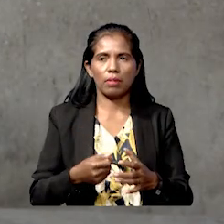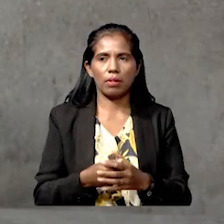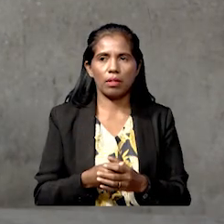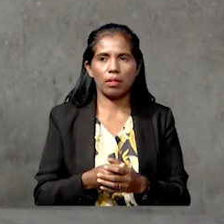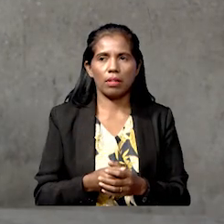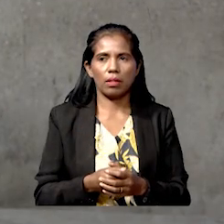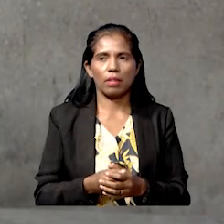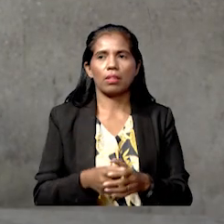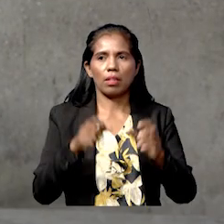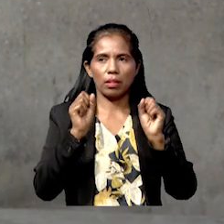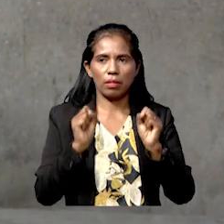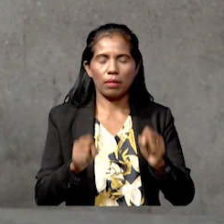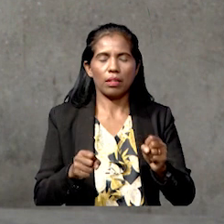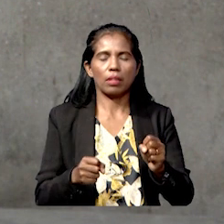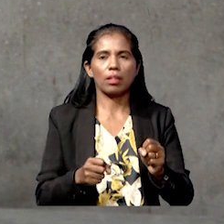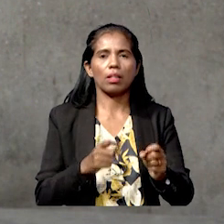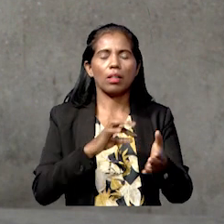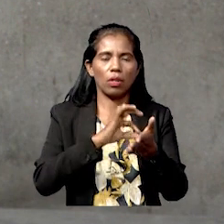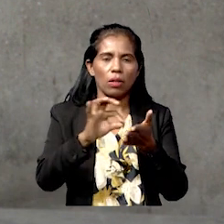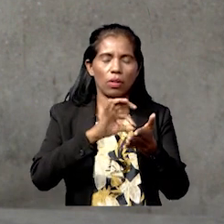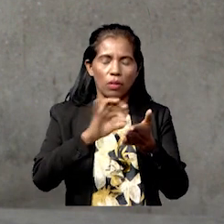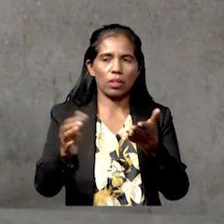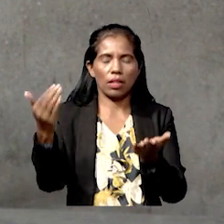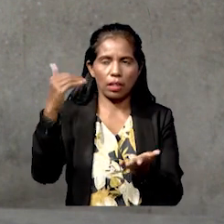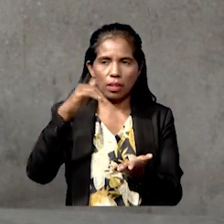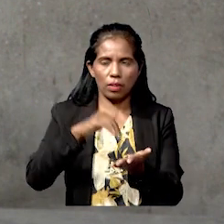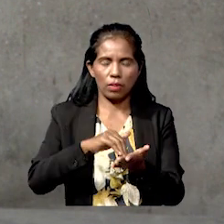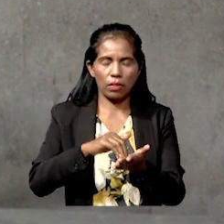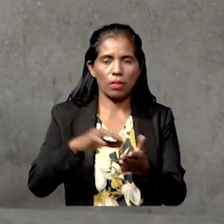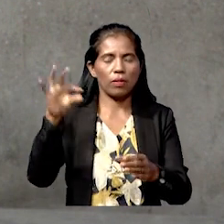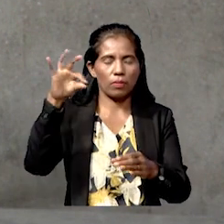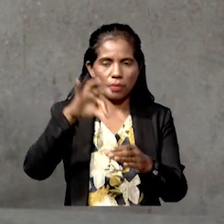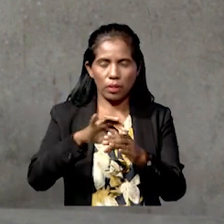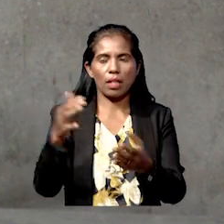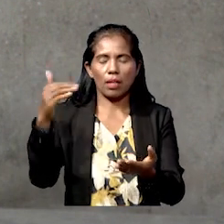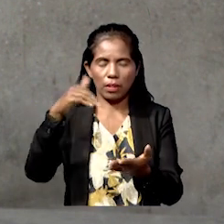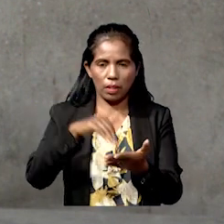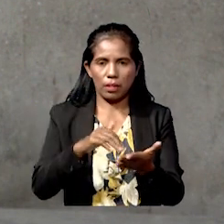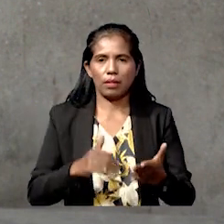obriga a tu conta, filha, vale a votação.